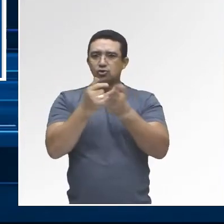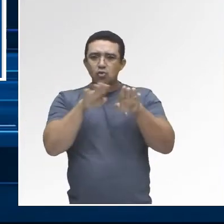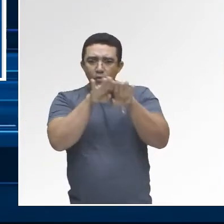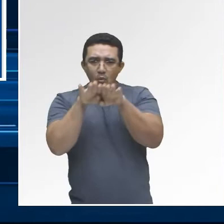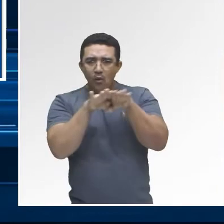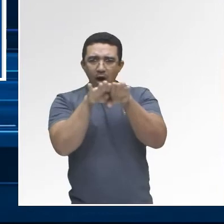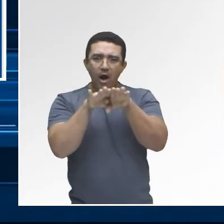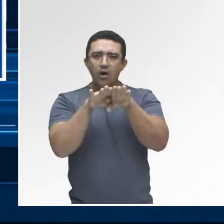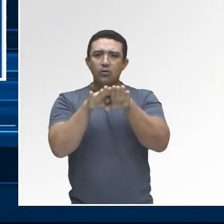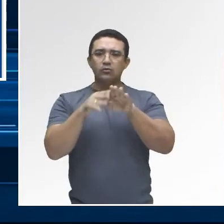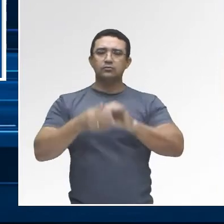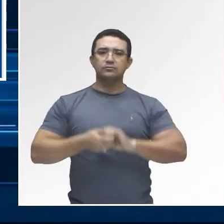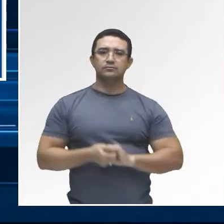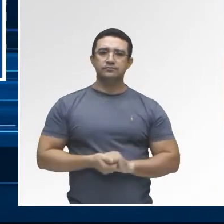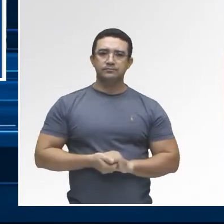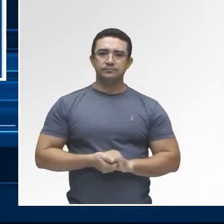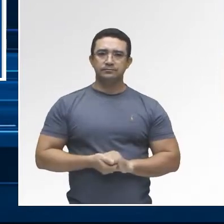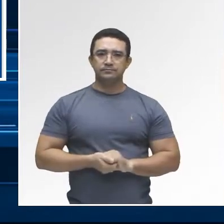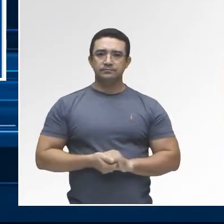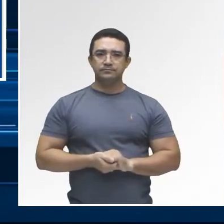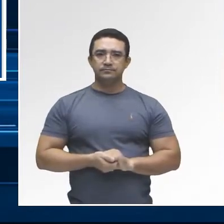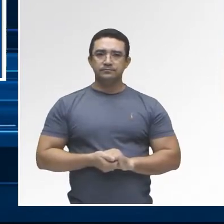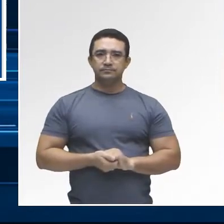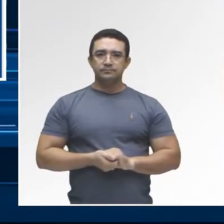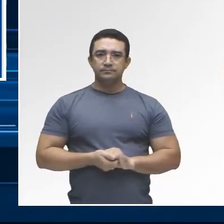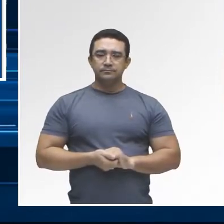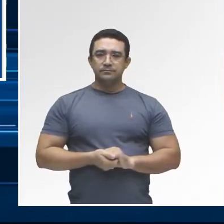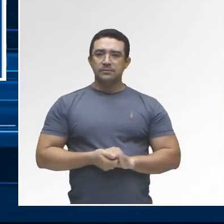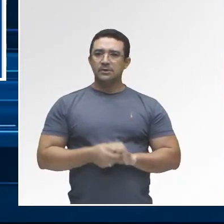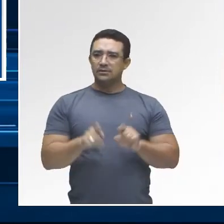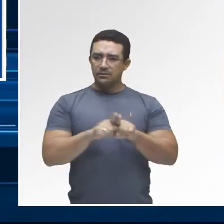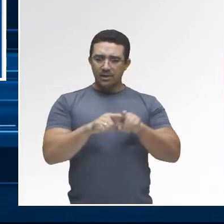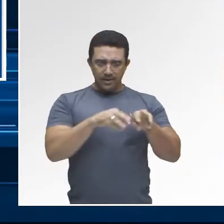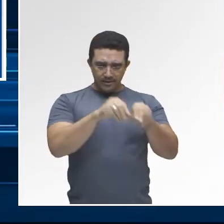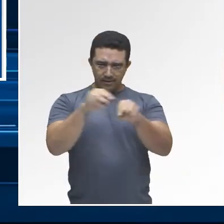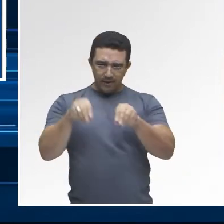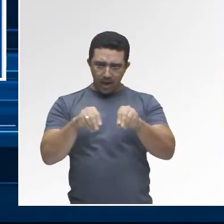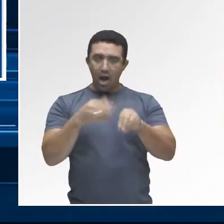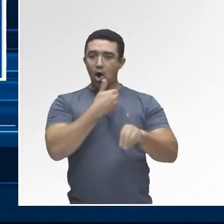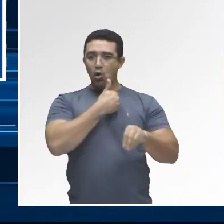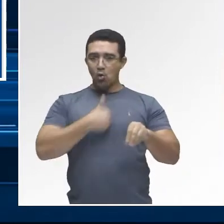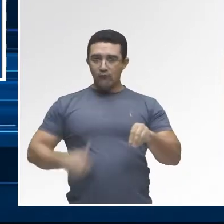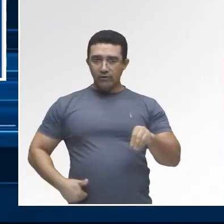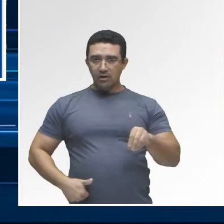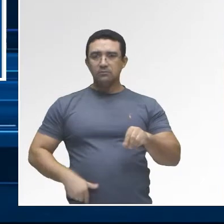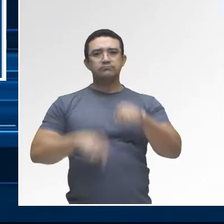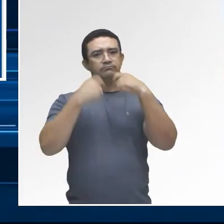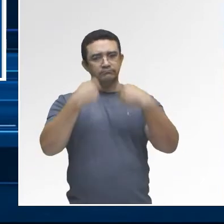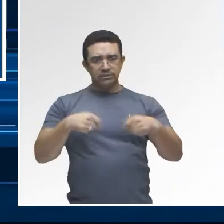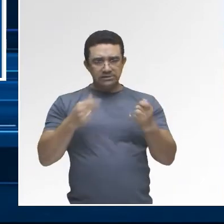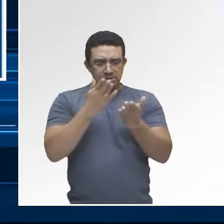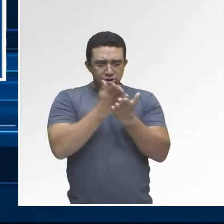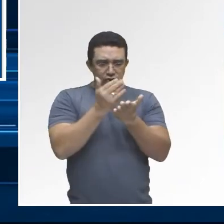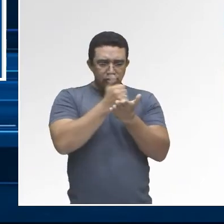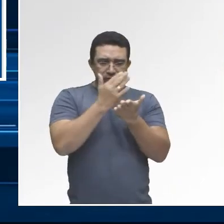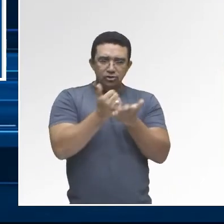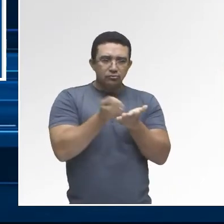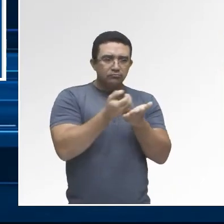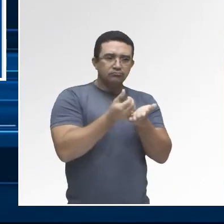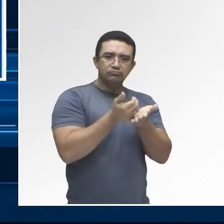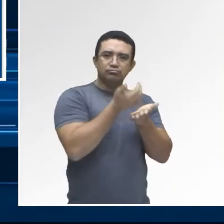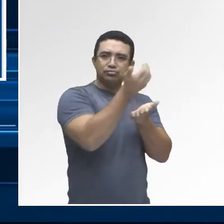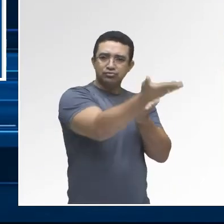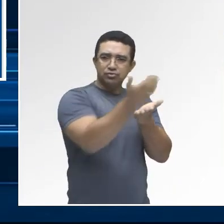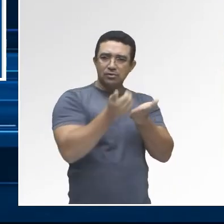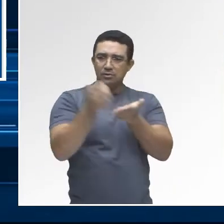quantidade de terras que os patrícios estão conquistando. E que as terras públicas sejam divididas entre os mais pobres, para que eles